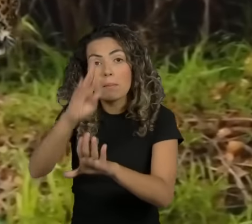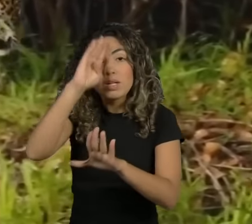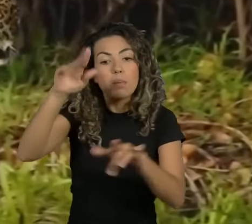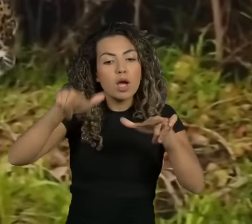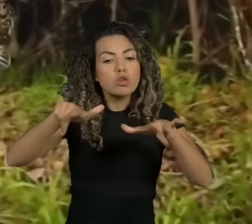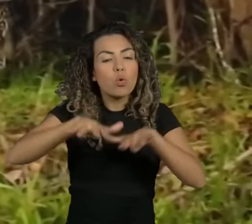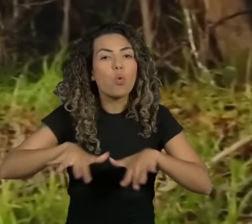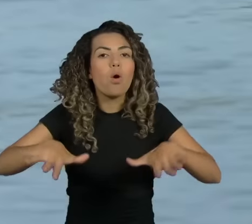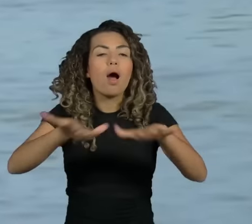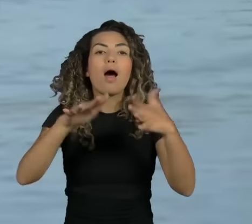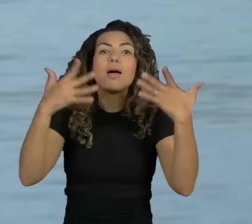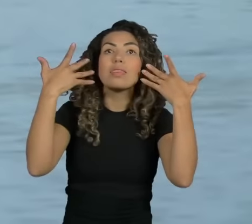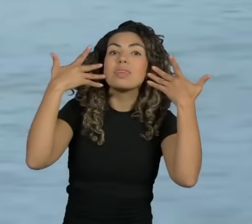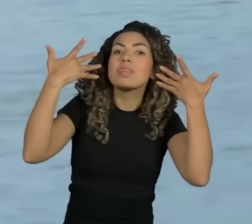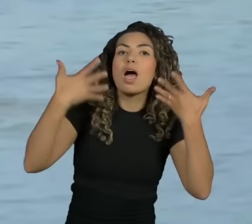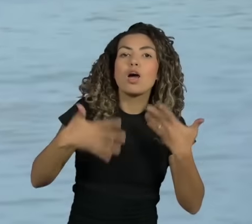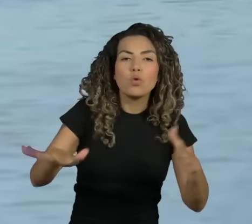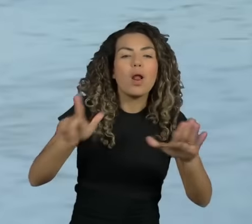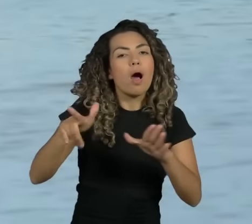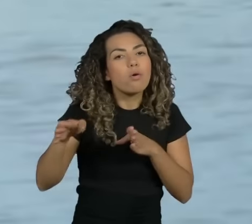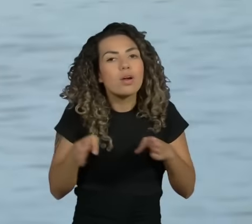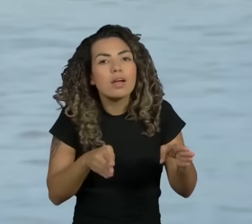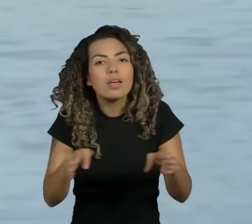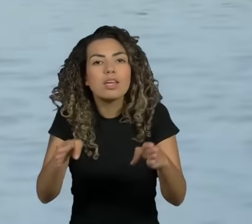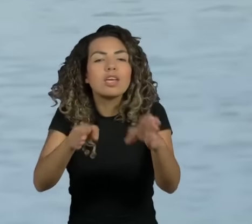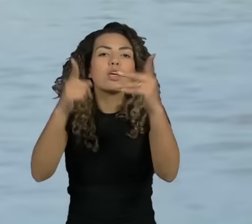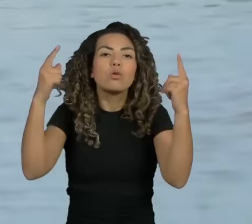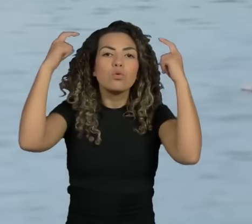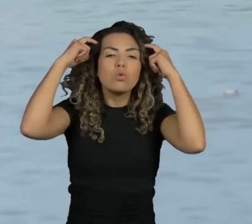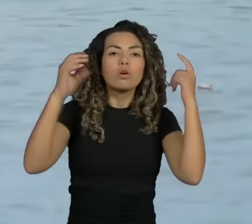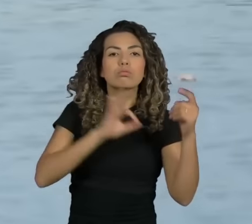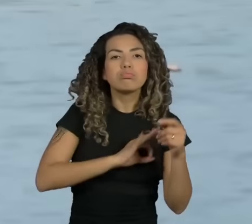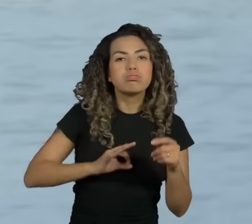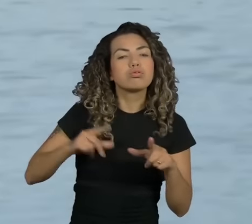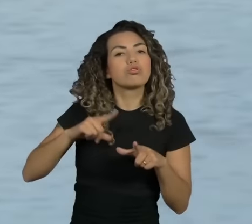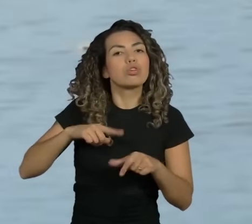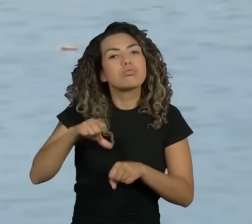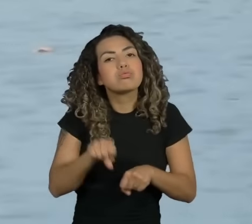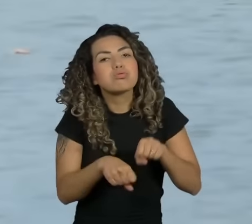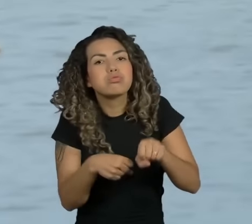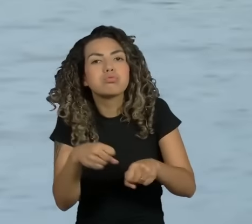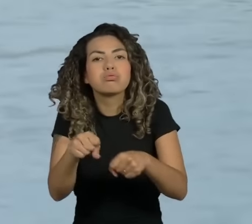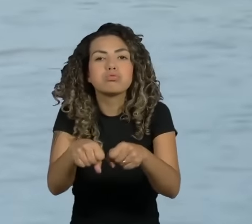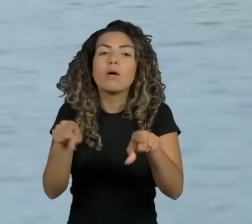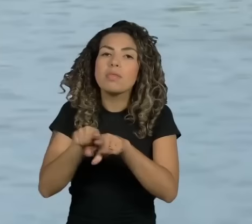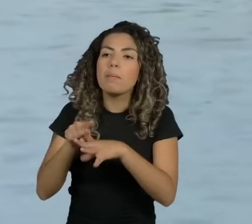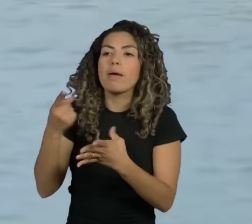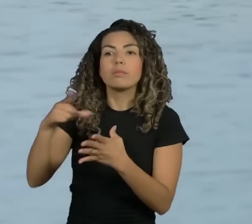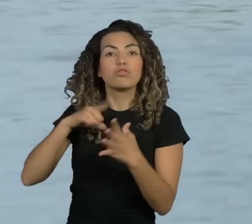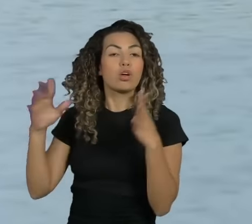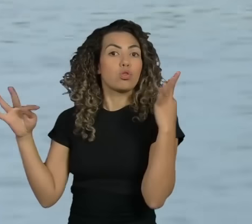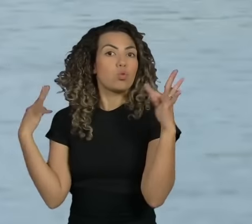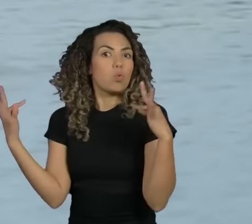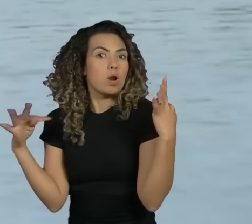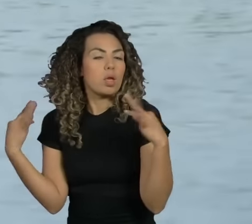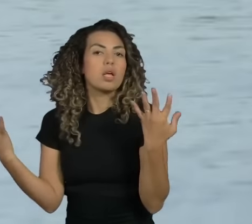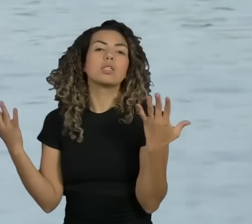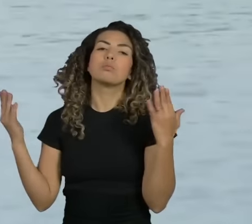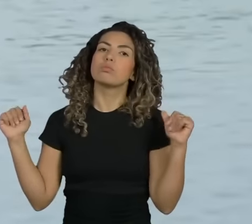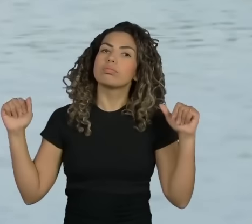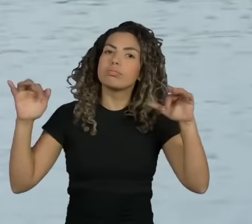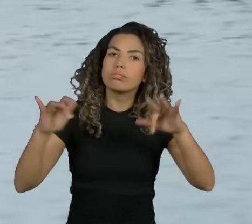amplas, nas zonas de transição, onde são promovidas economias regenerativas e atividades como o turismo de natureza